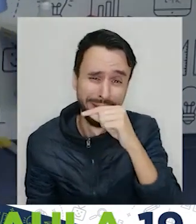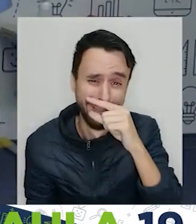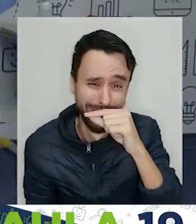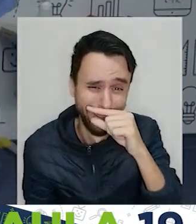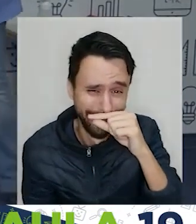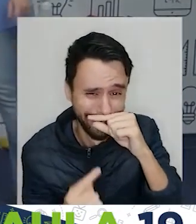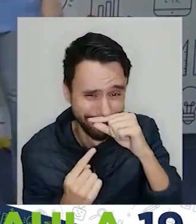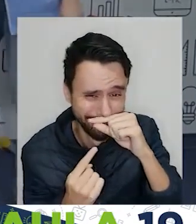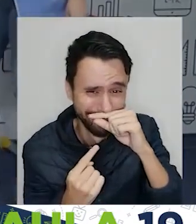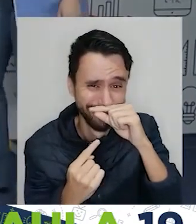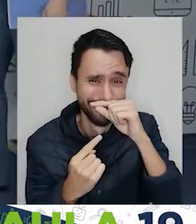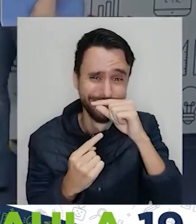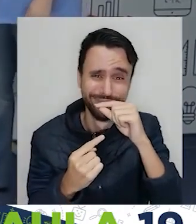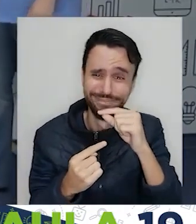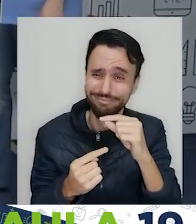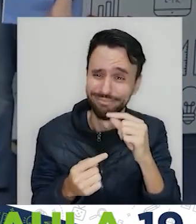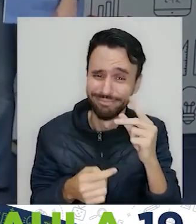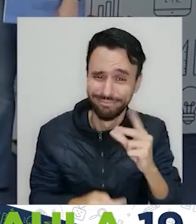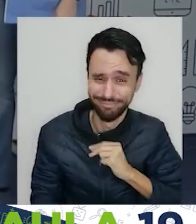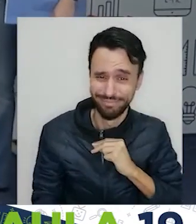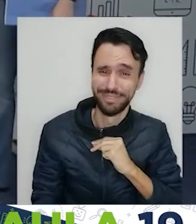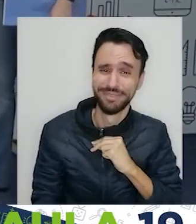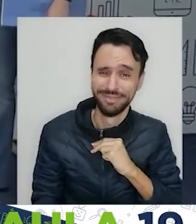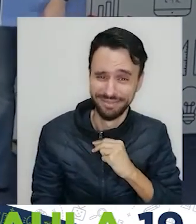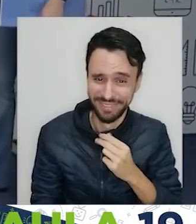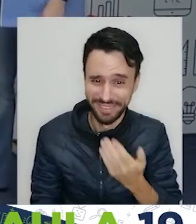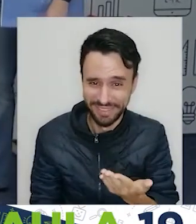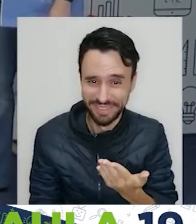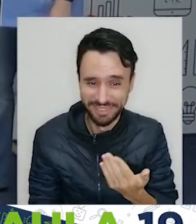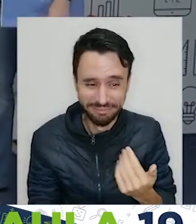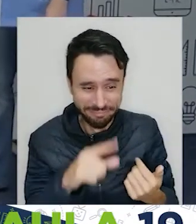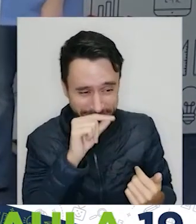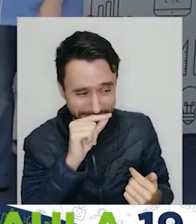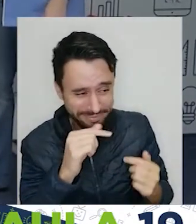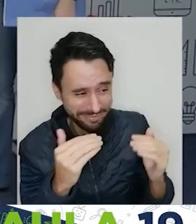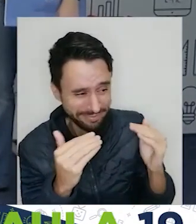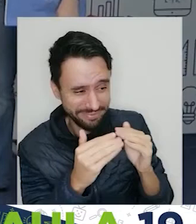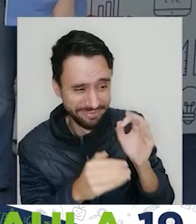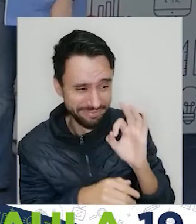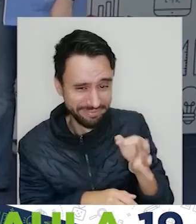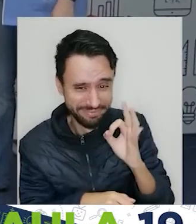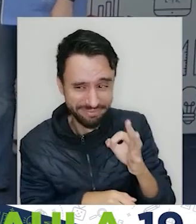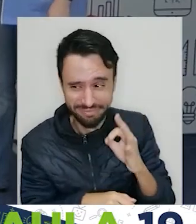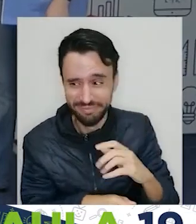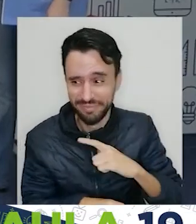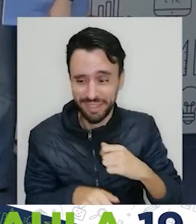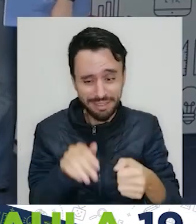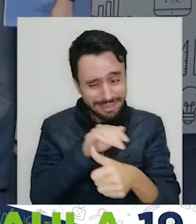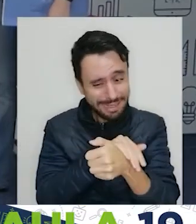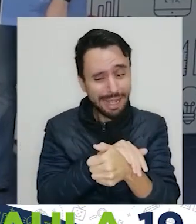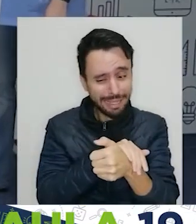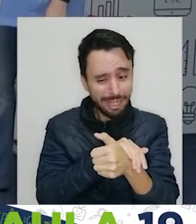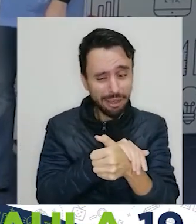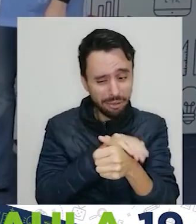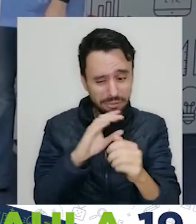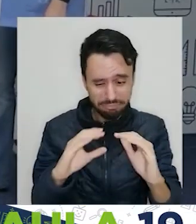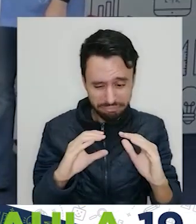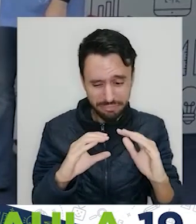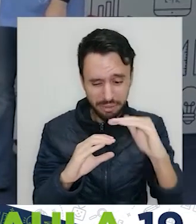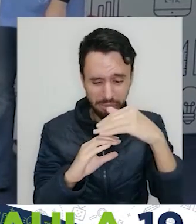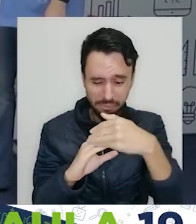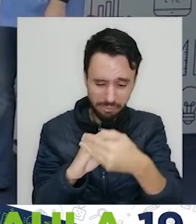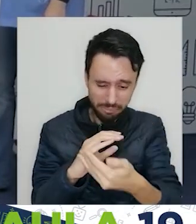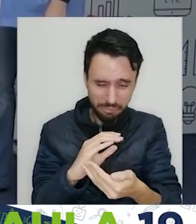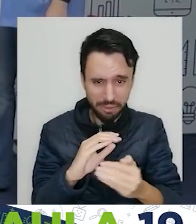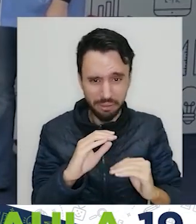Passarinho. Mas que coisa. Passarinho, professora Suzy. E olha que nós temos várias tartarugas nesse dado. Pois é, olha.